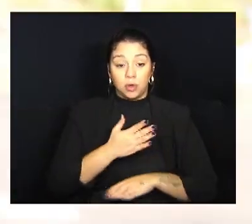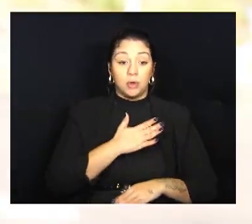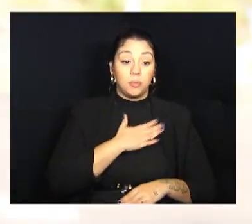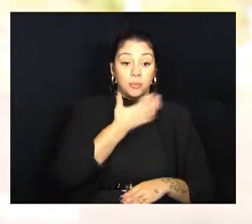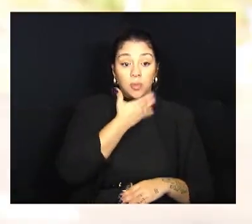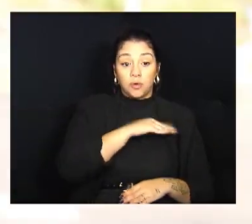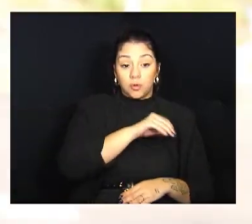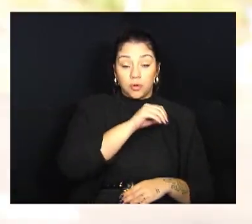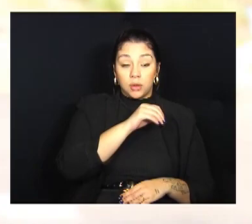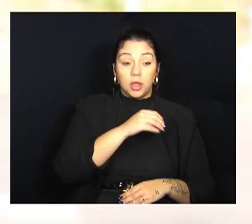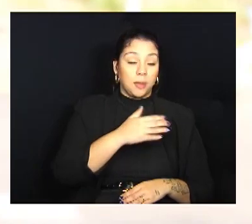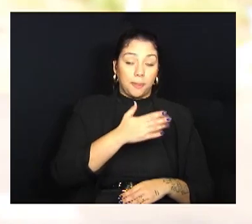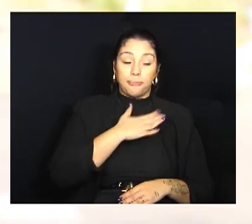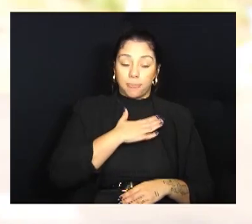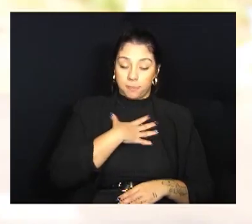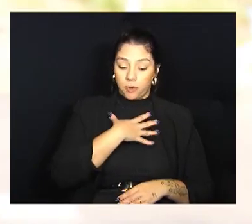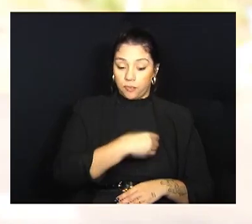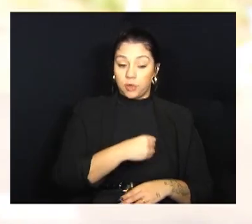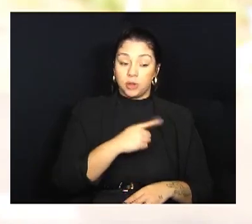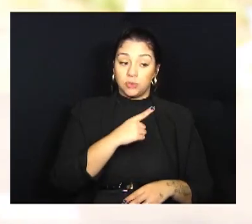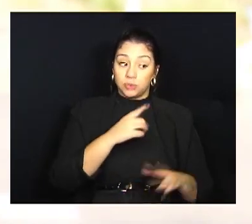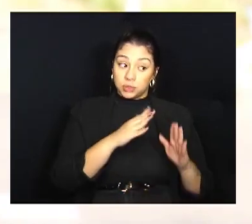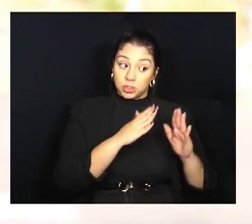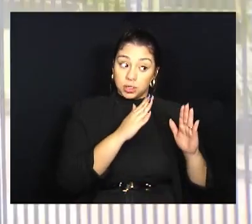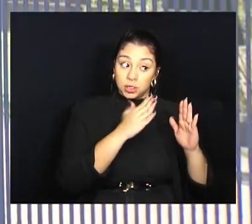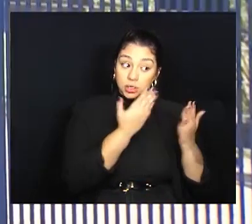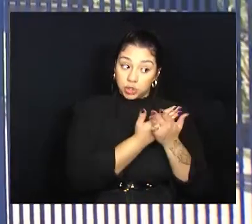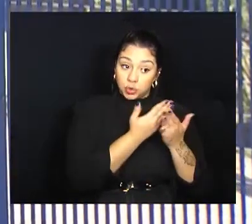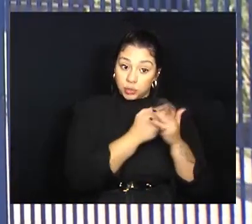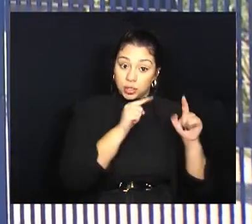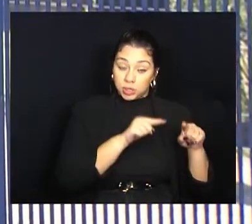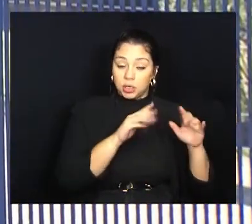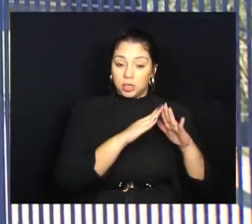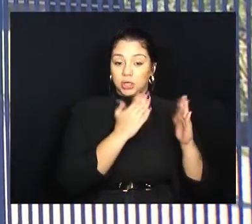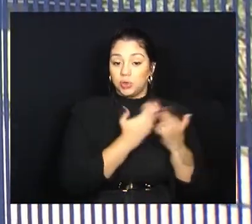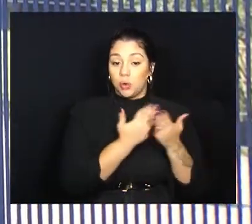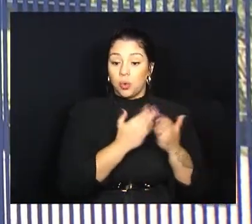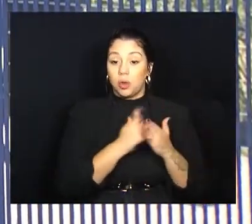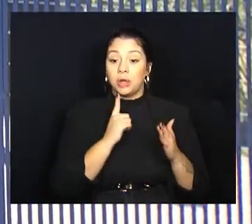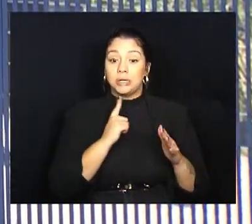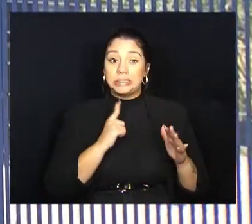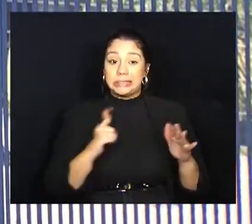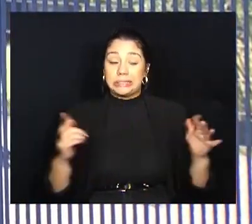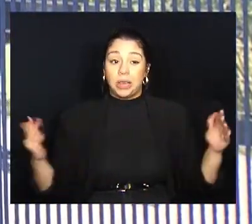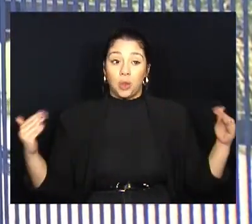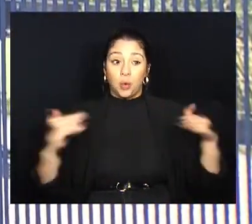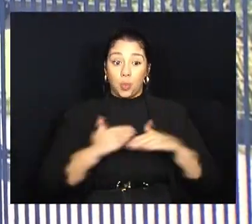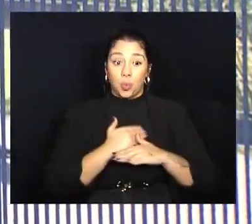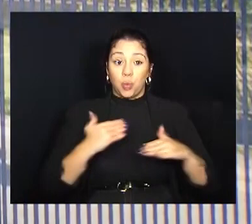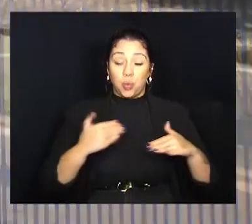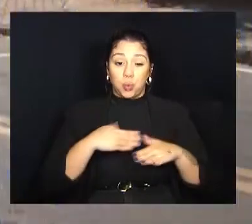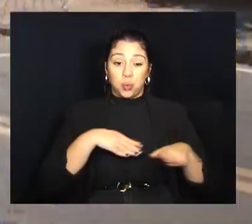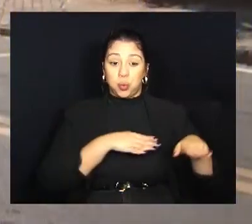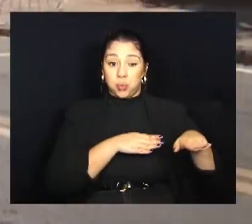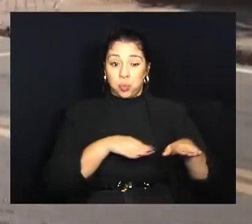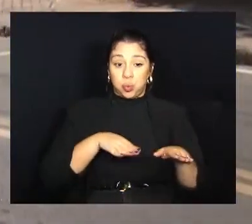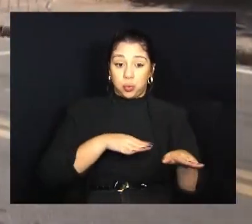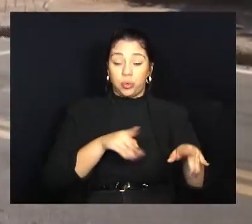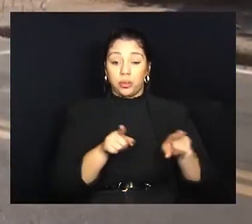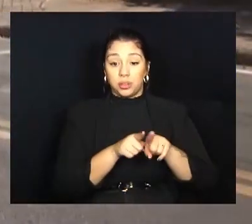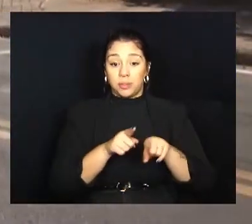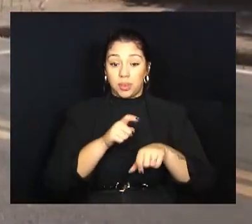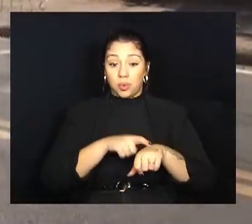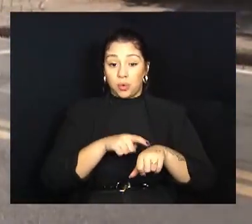ficava o carro em alta velocidade aqui, inclusive entrada e saída da creche, né? Muita molecada empinando moto no horário